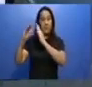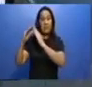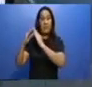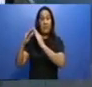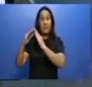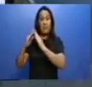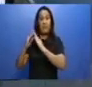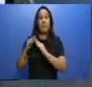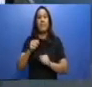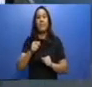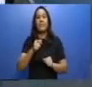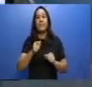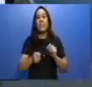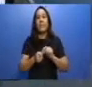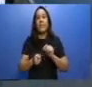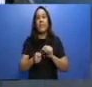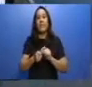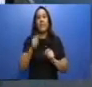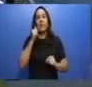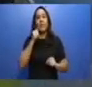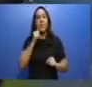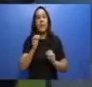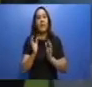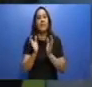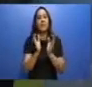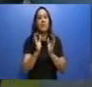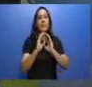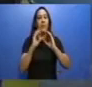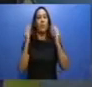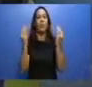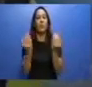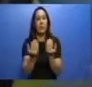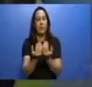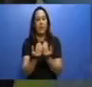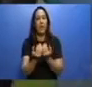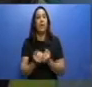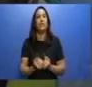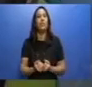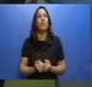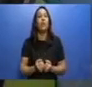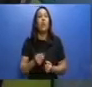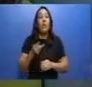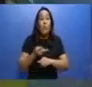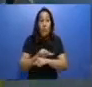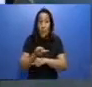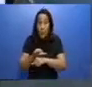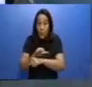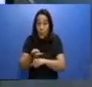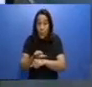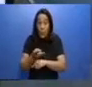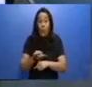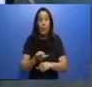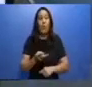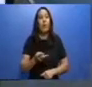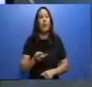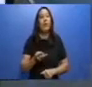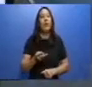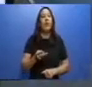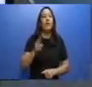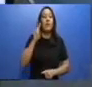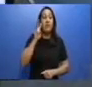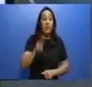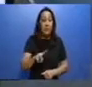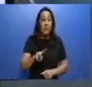pelas mulheres dessa comunidade. Olha que legal, gente. Identifique na pintura e faça o contorno